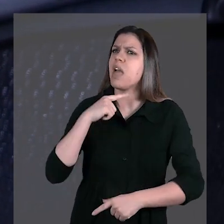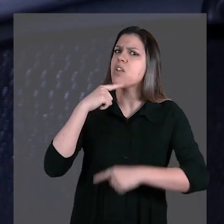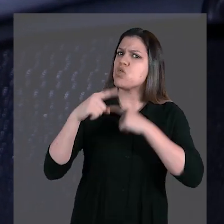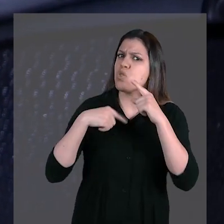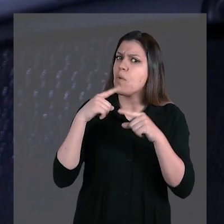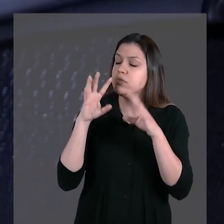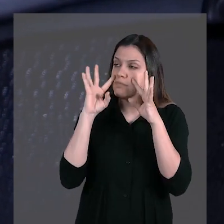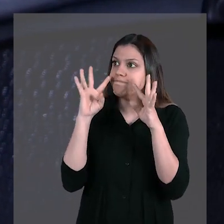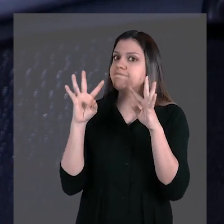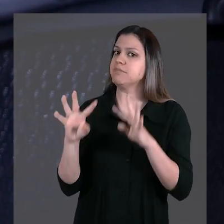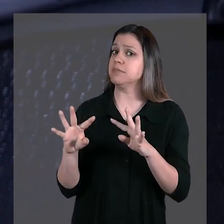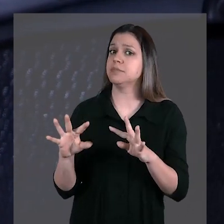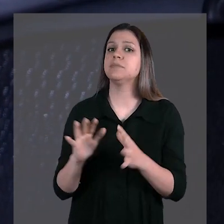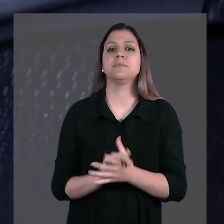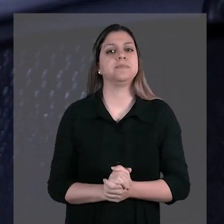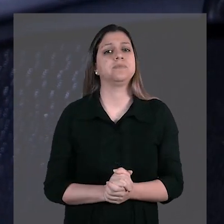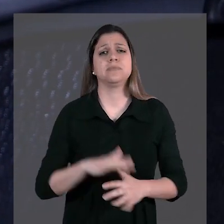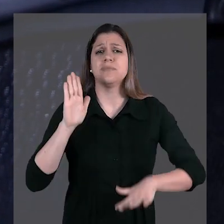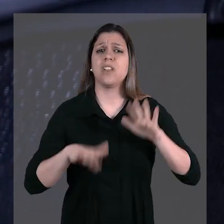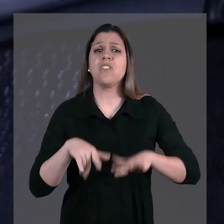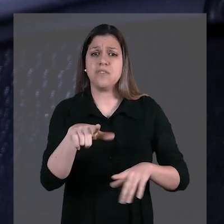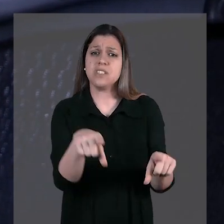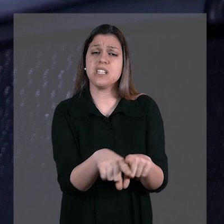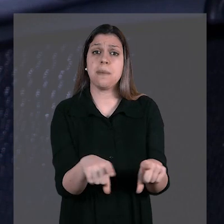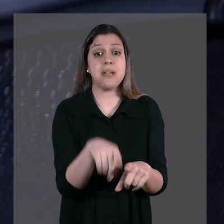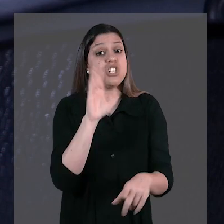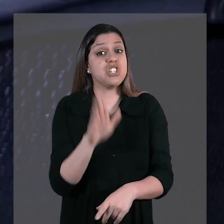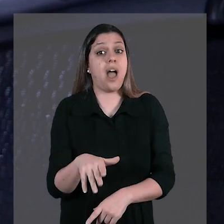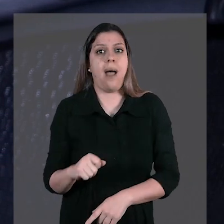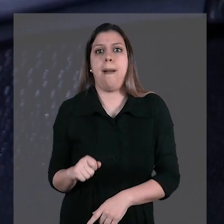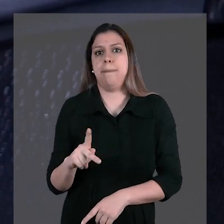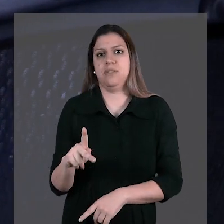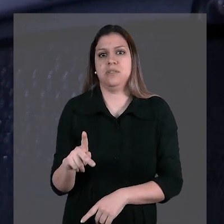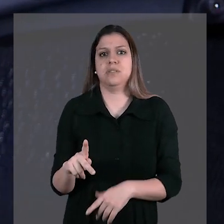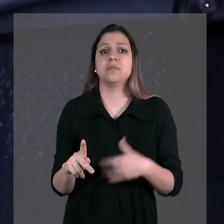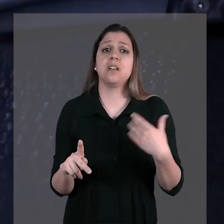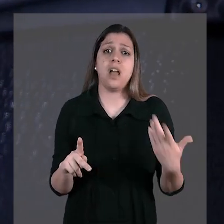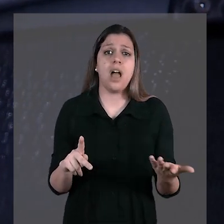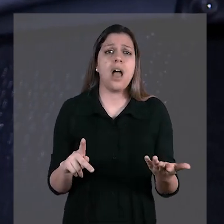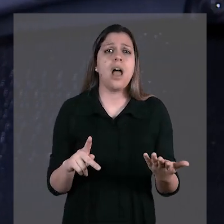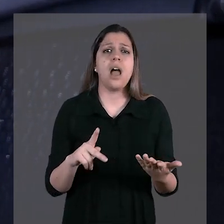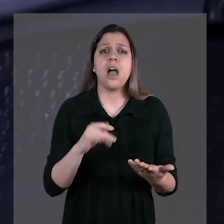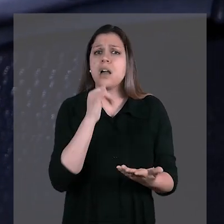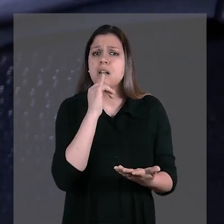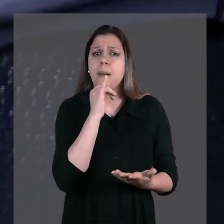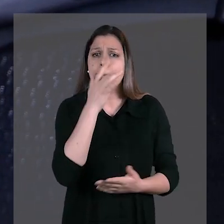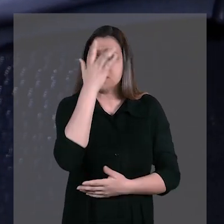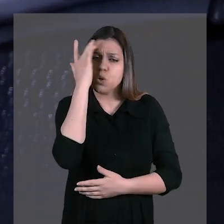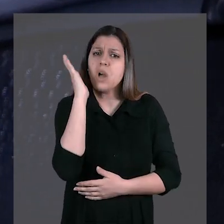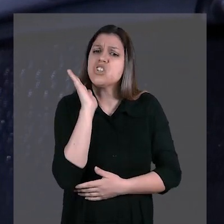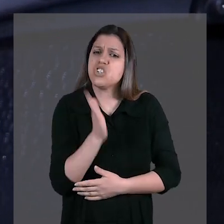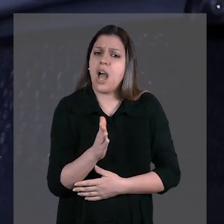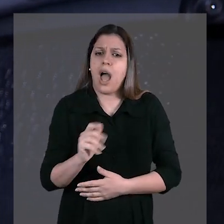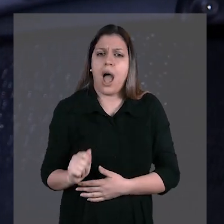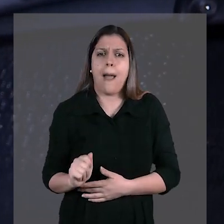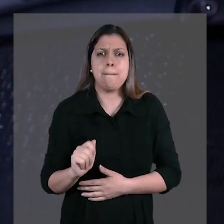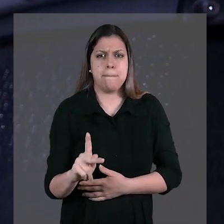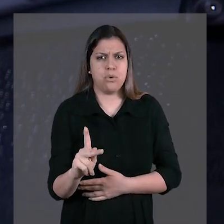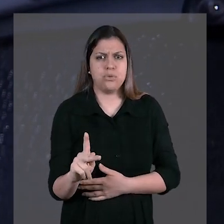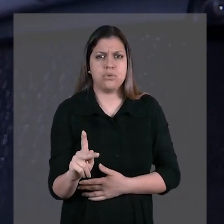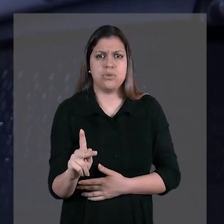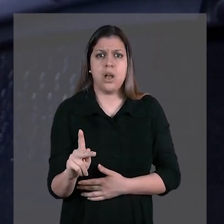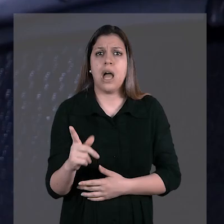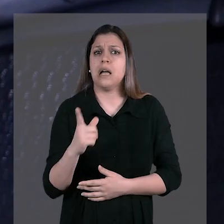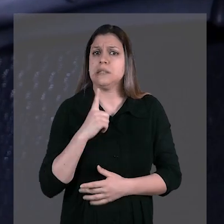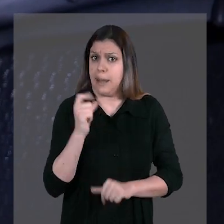dúvida, fique de olho nisso. Talvez você também já seja aposentado, né, doutora? Isso. Quem já adquiriu a sua aposentadoria, vai